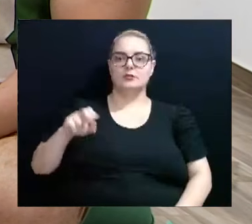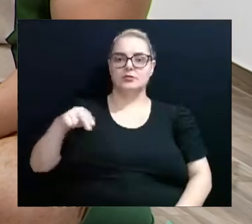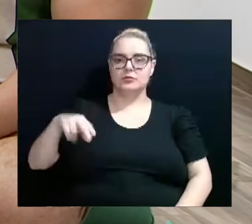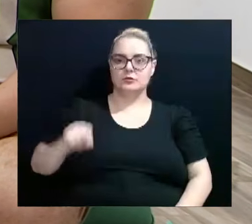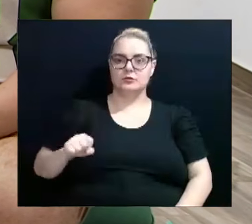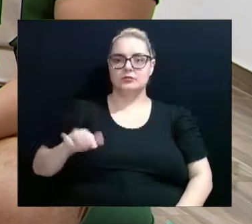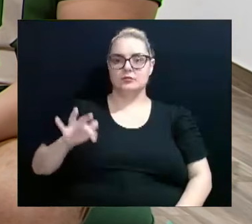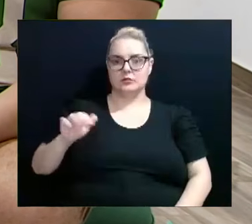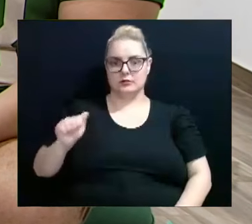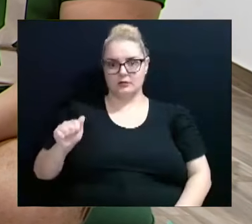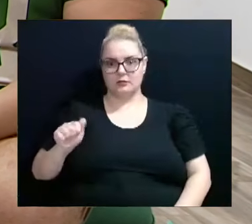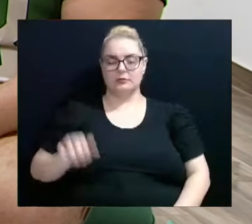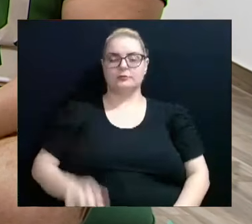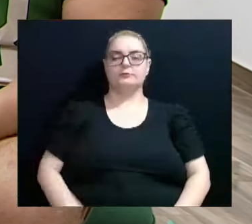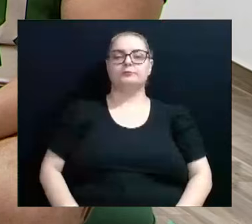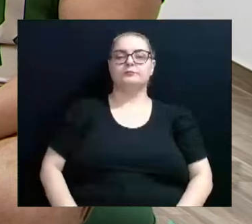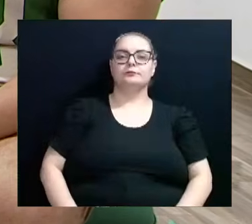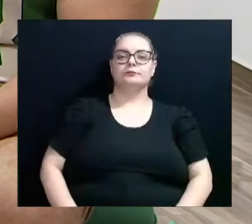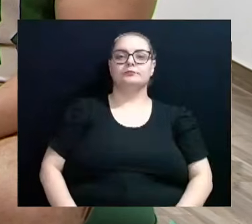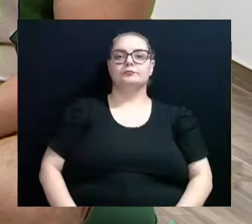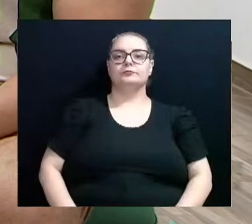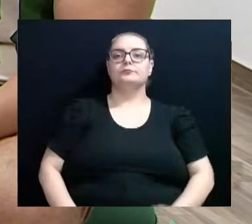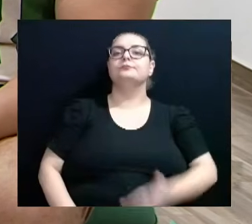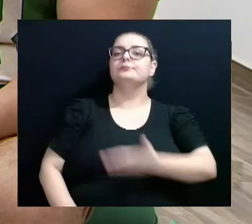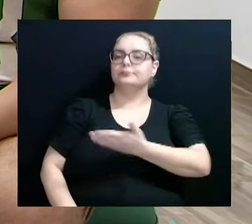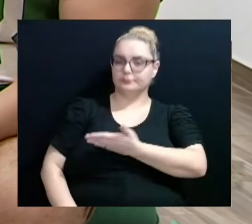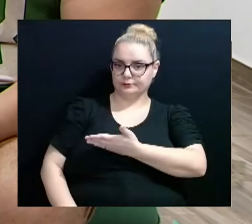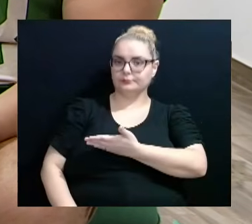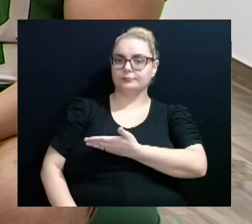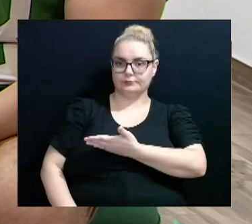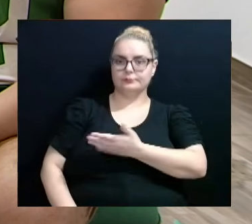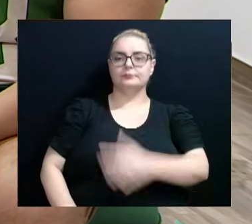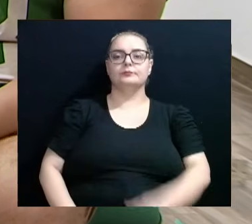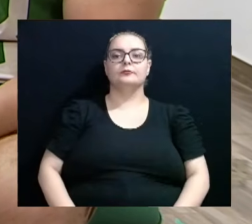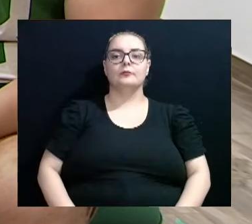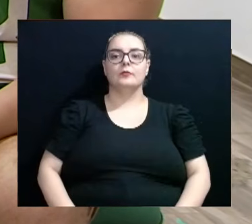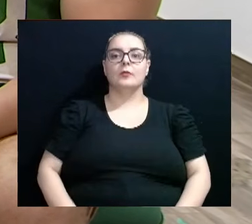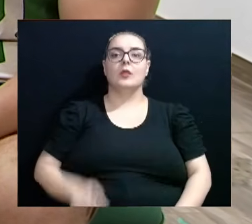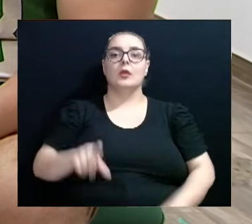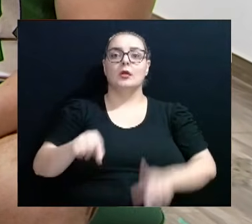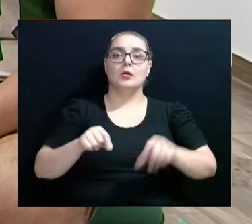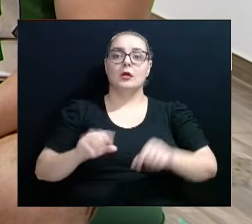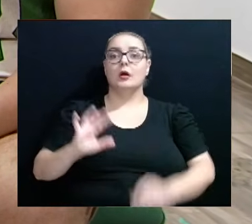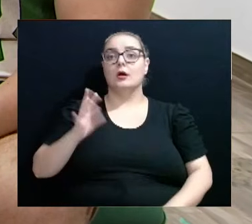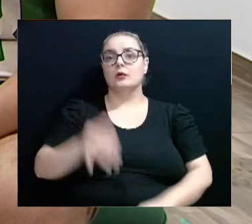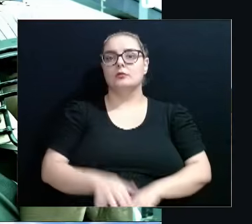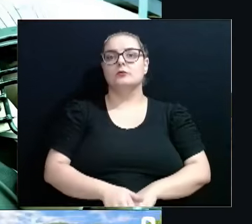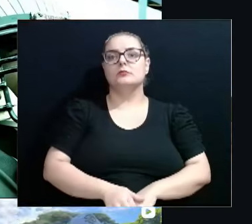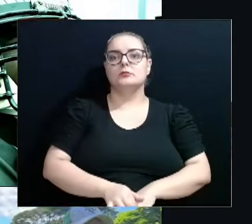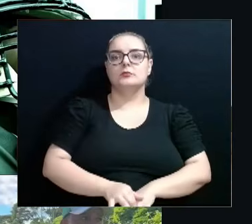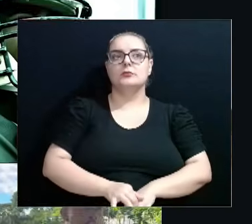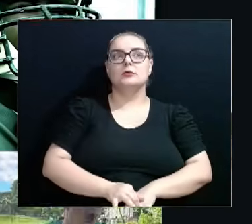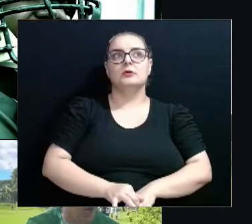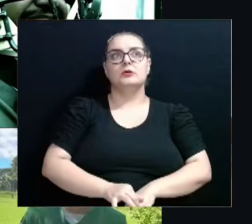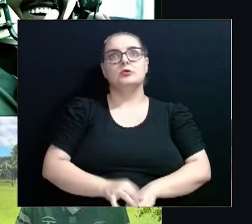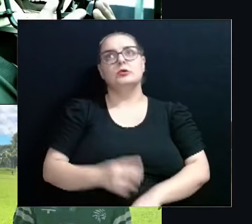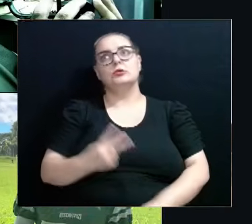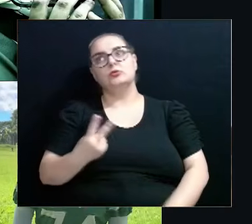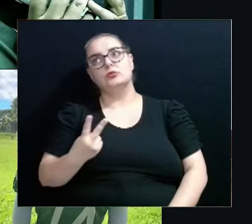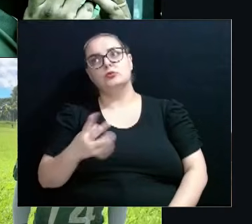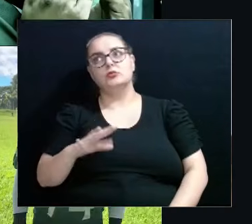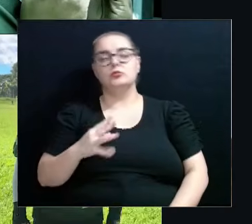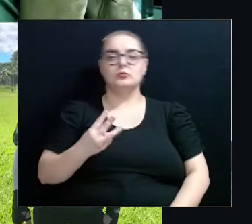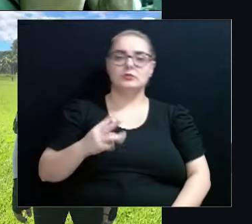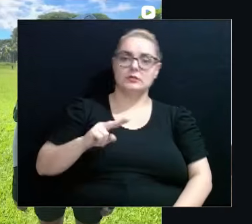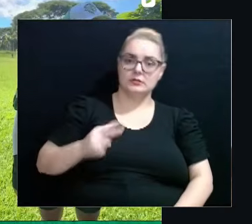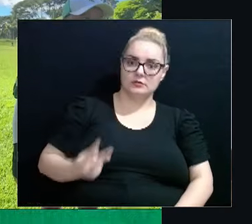Instagram, né? Lá divulga seletiva, toda a agenda de campeonatos do Guarani Indians